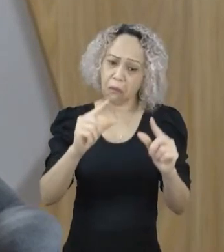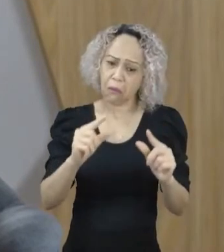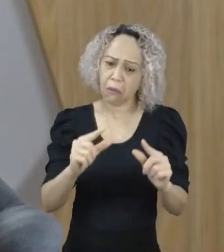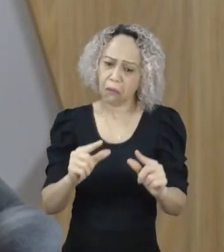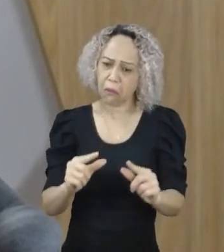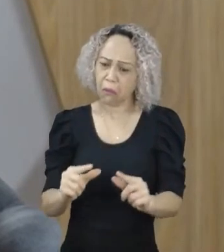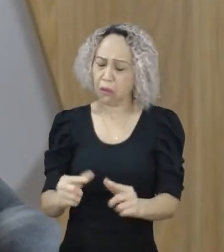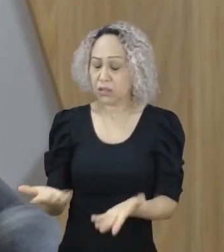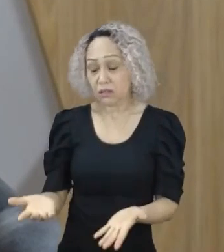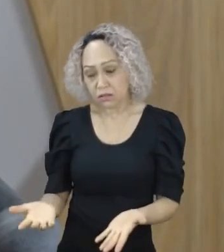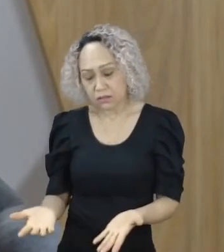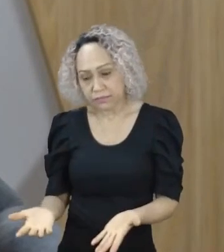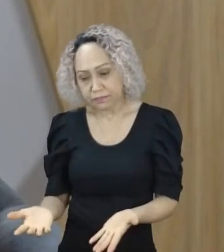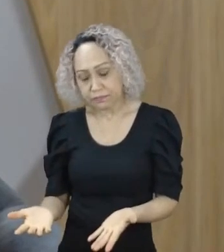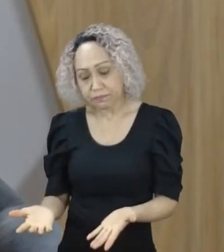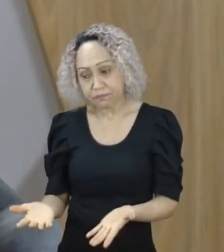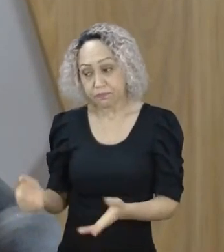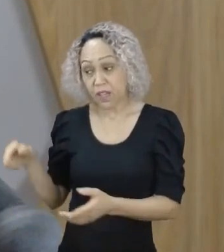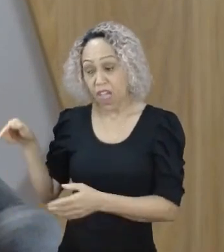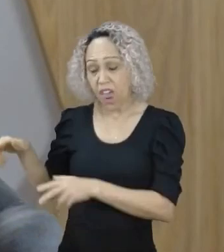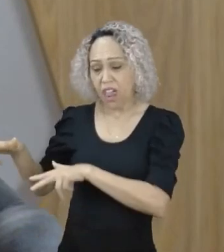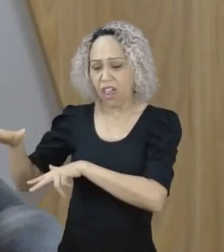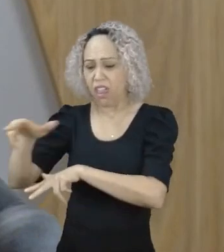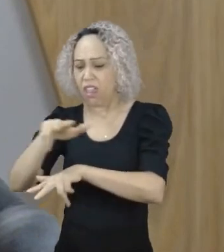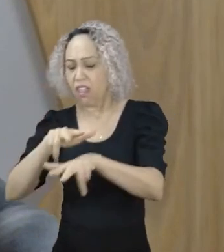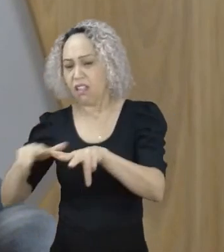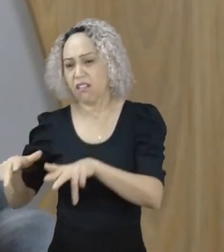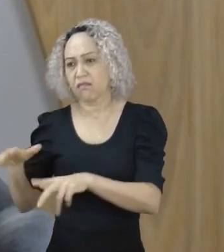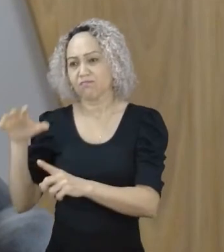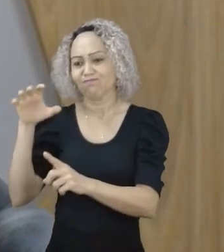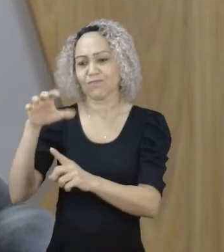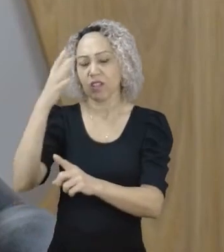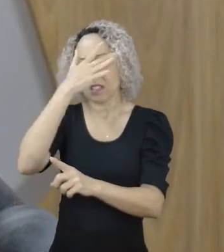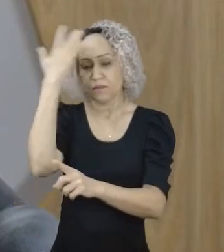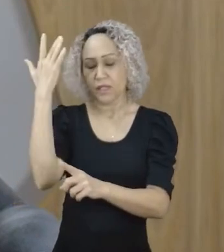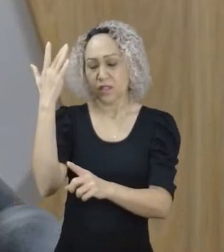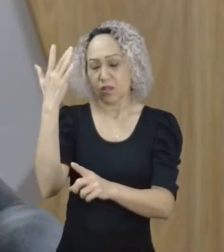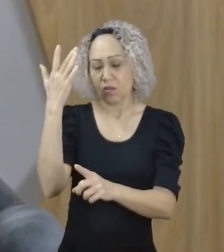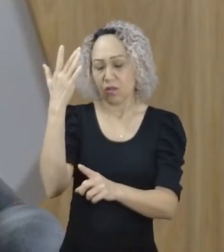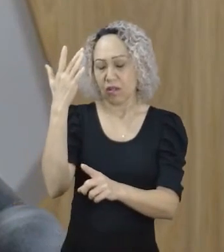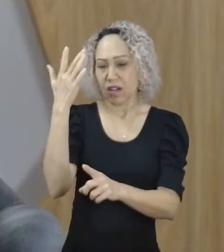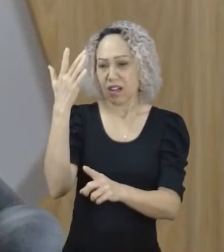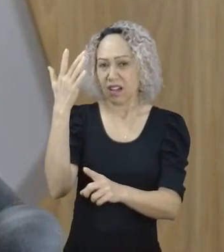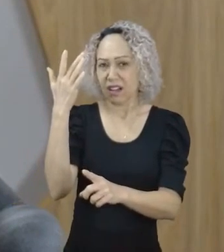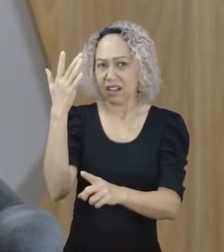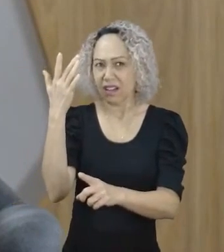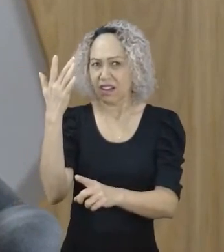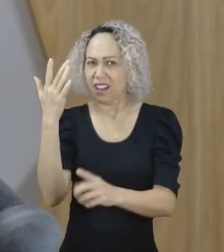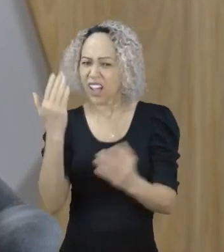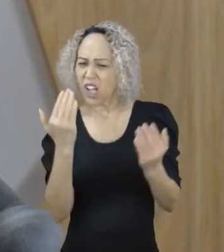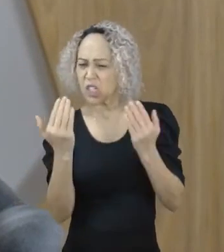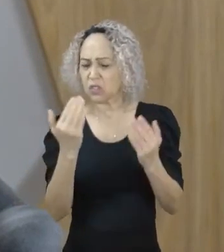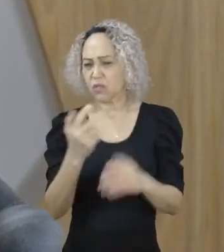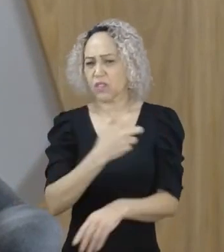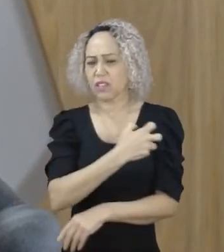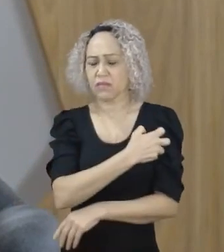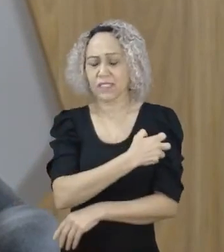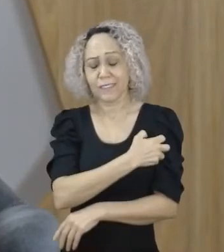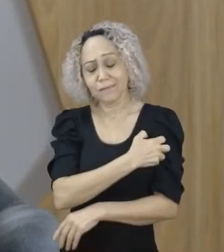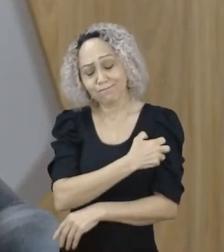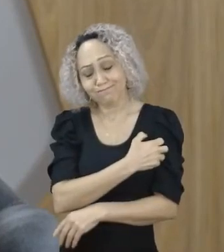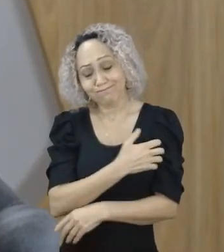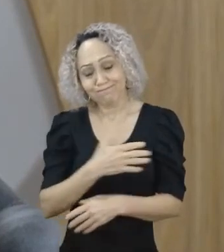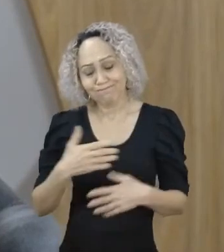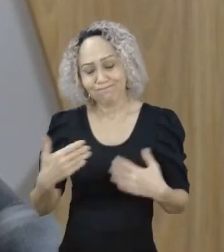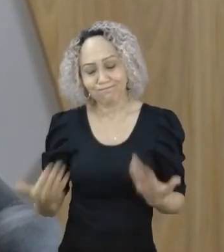de 95% estão tendo cobertura de 45%, 50%. Nós estamos trabalhando o movimento